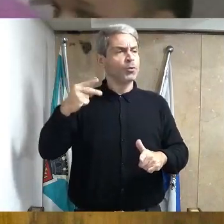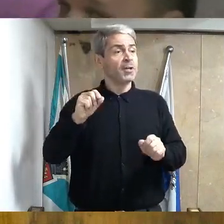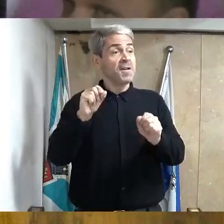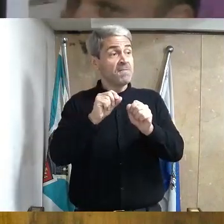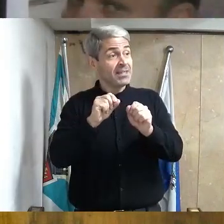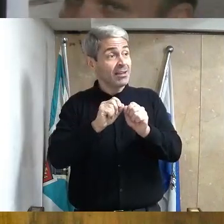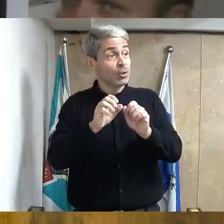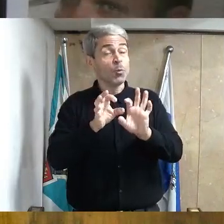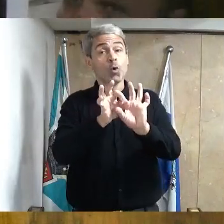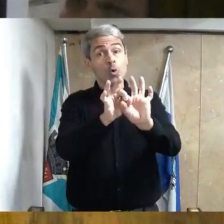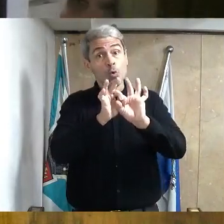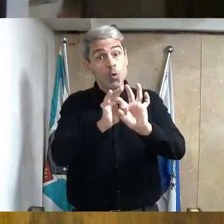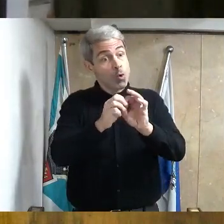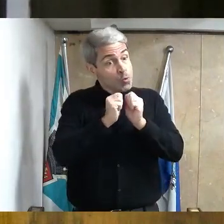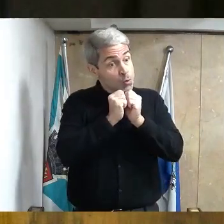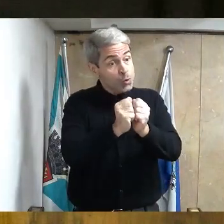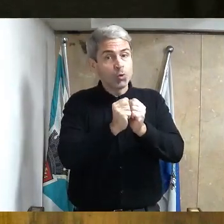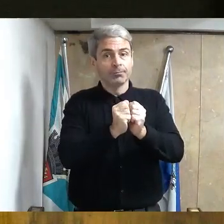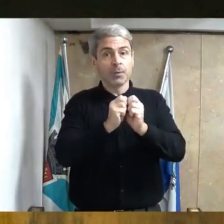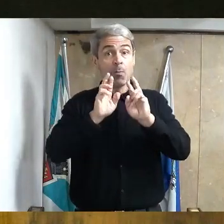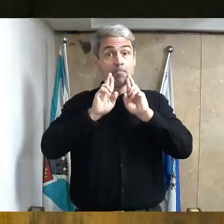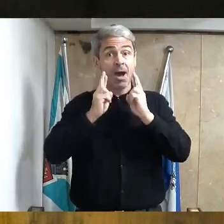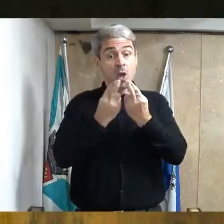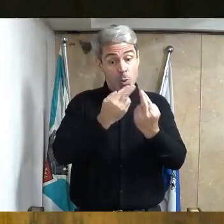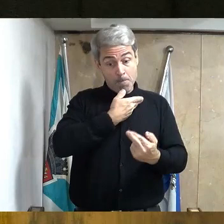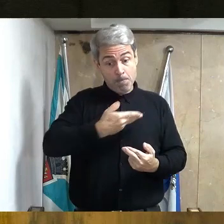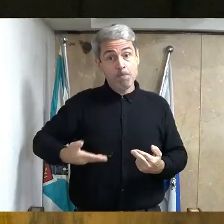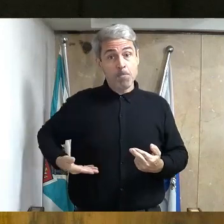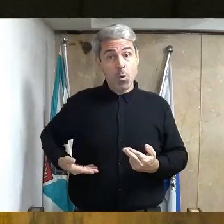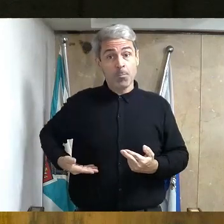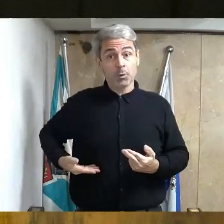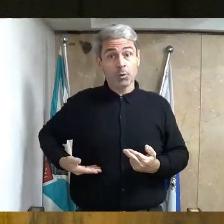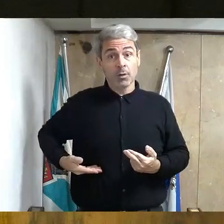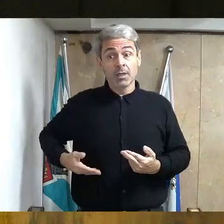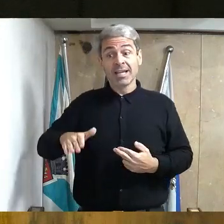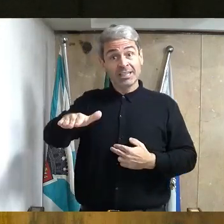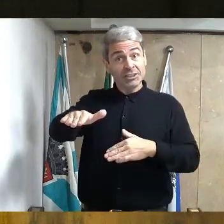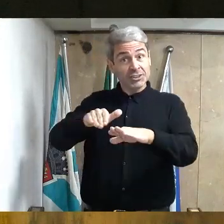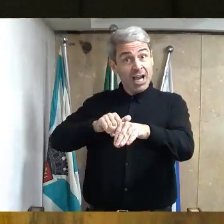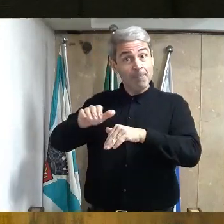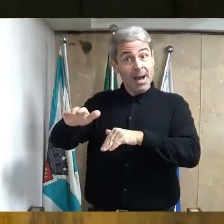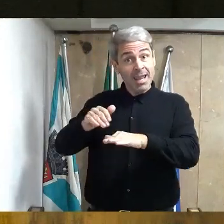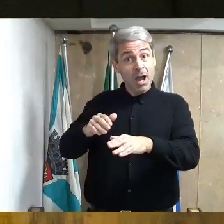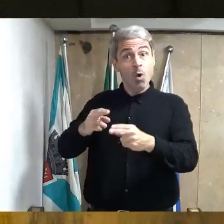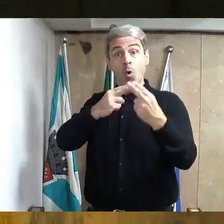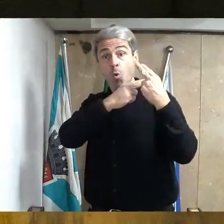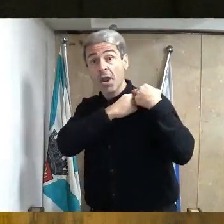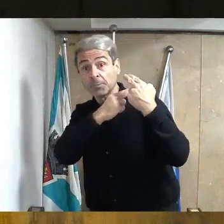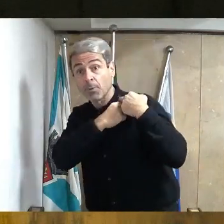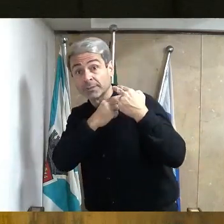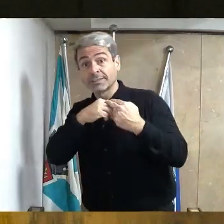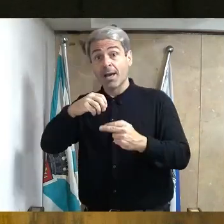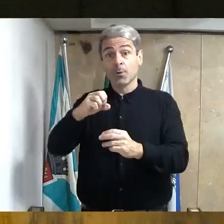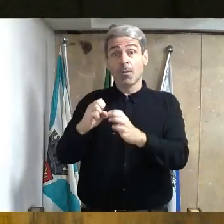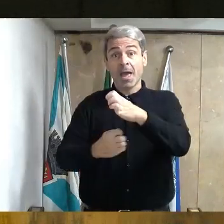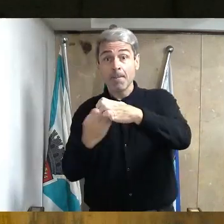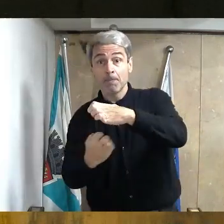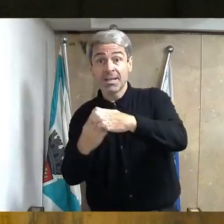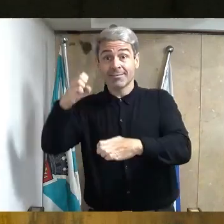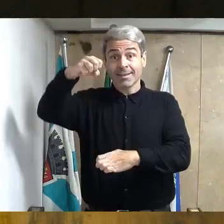fizéssemos juntos uma audiência pública com o representante da Light e da Enel, para que esse problema